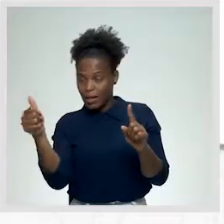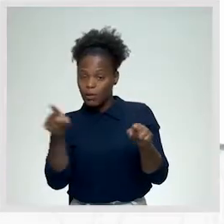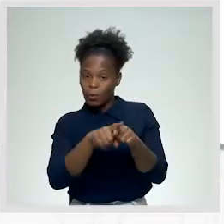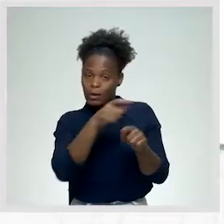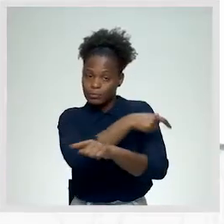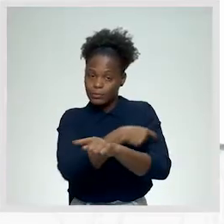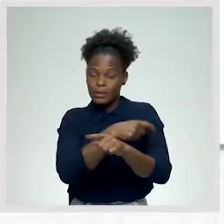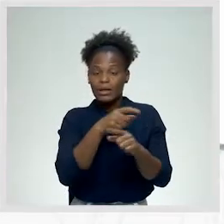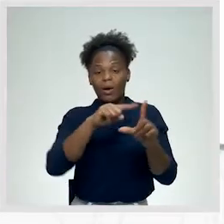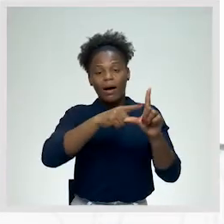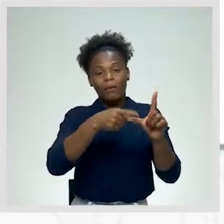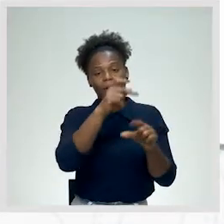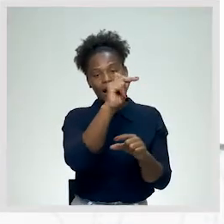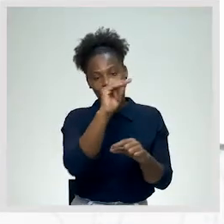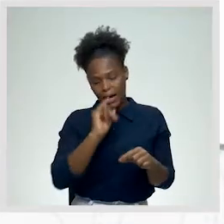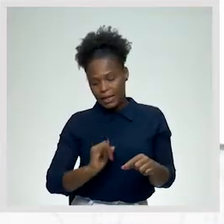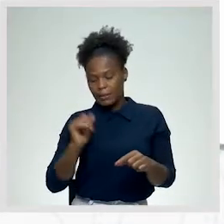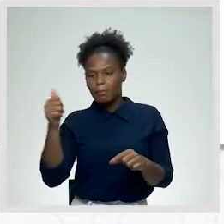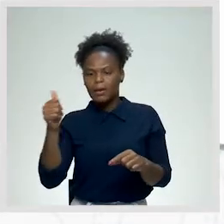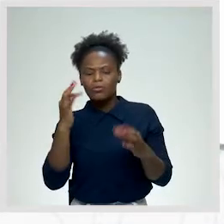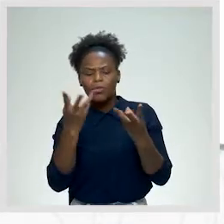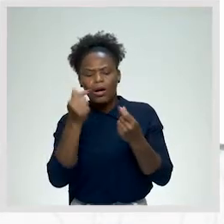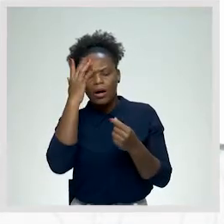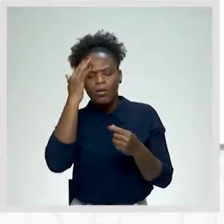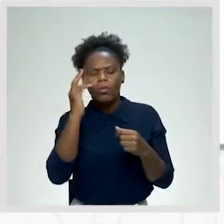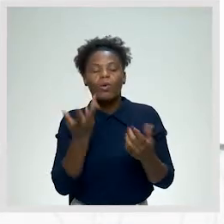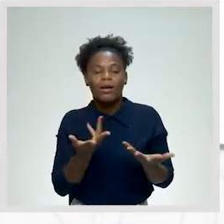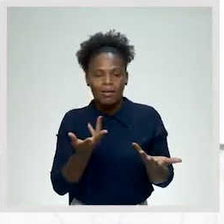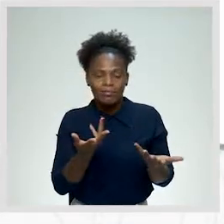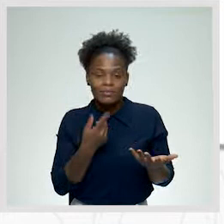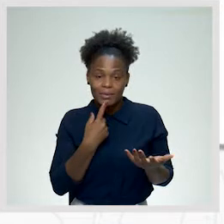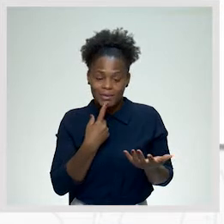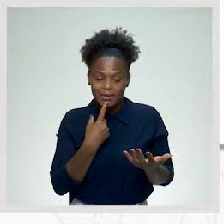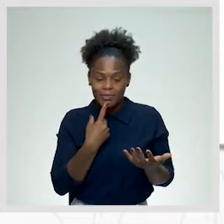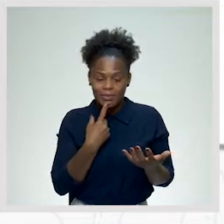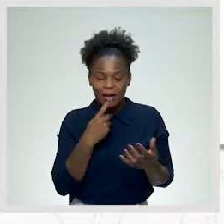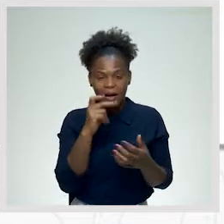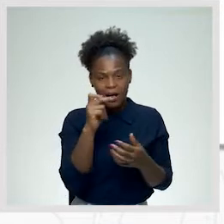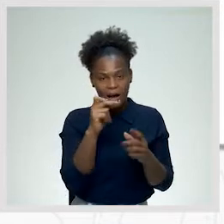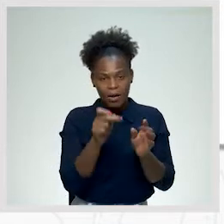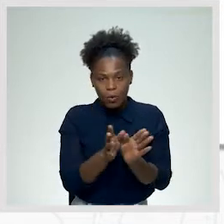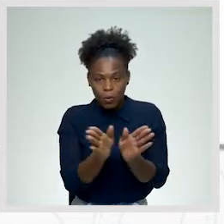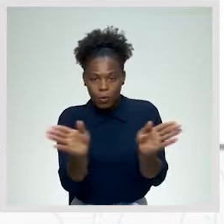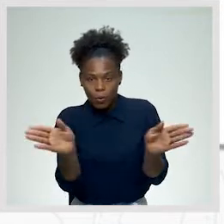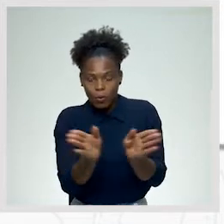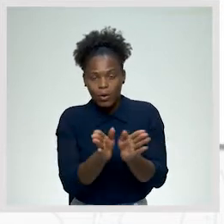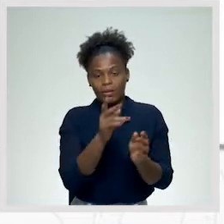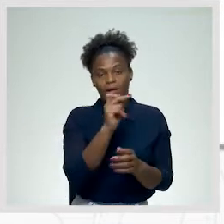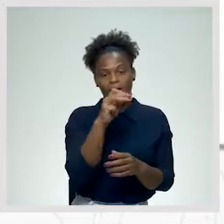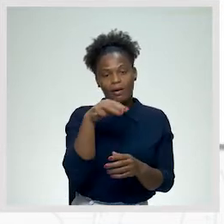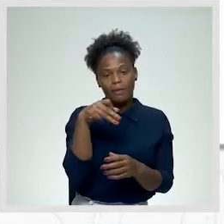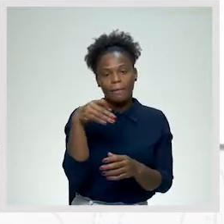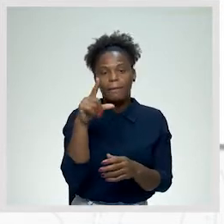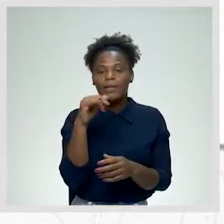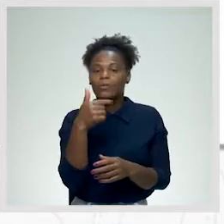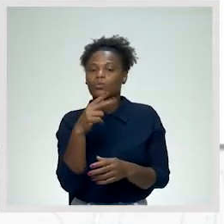AIB. Então, como determinar a amplitude? Vamos ver como a amplitude de A e